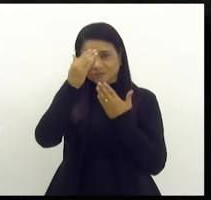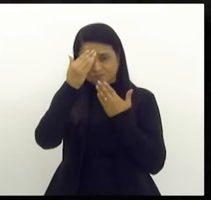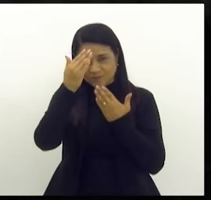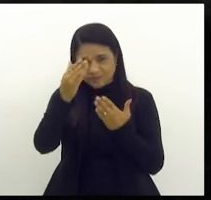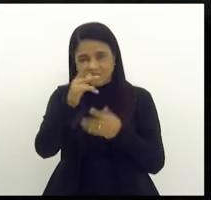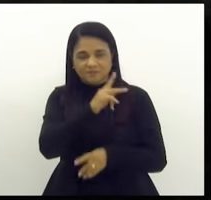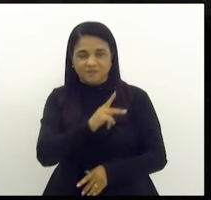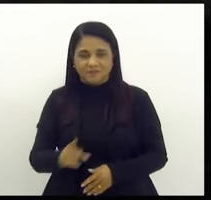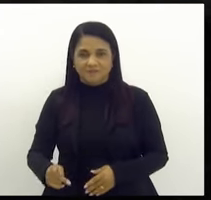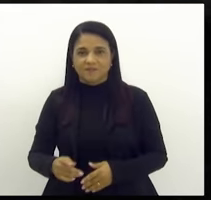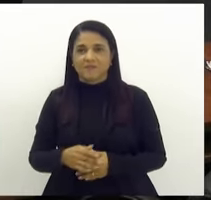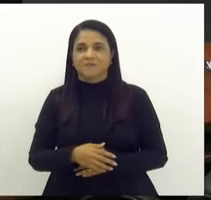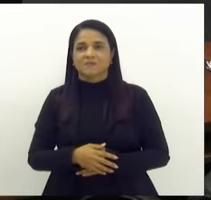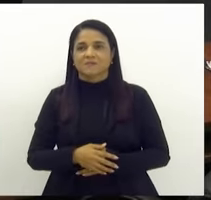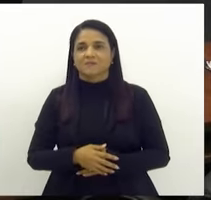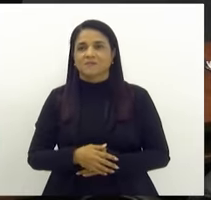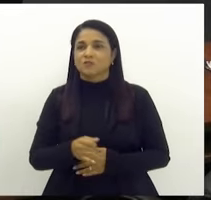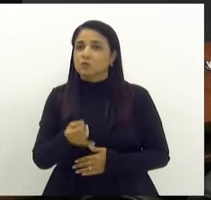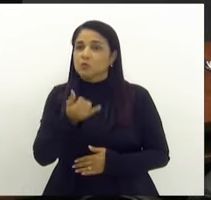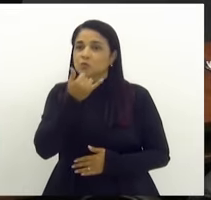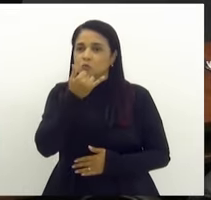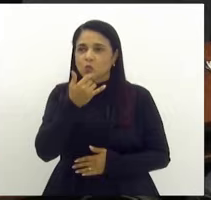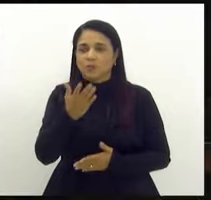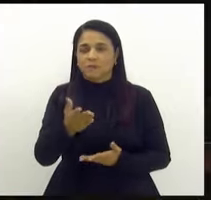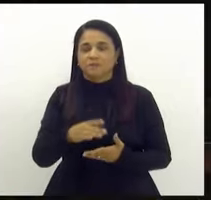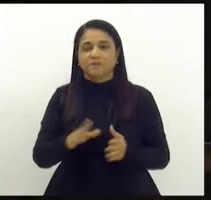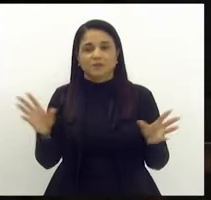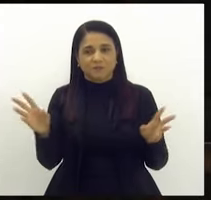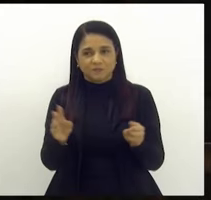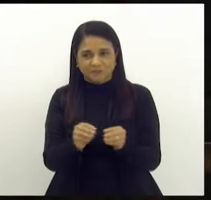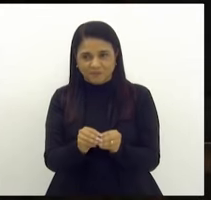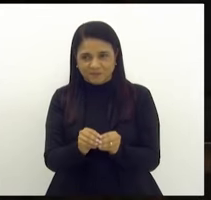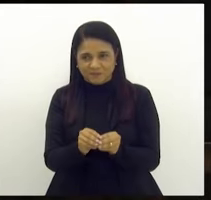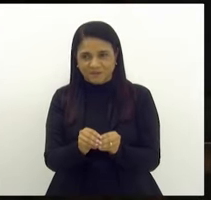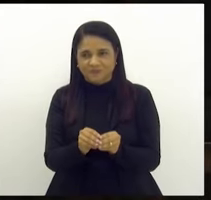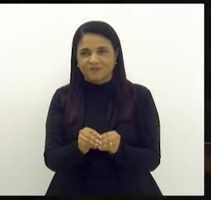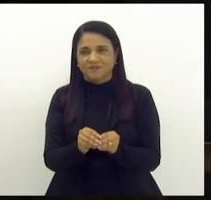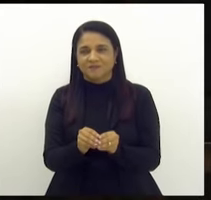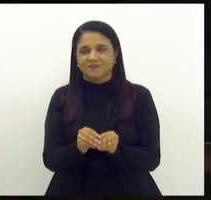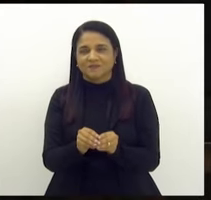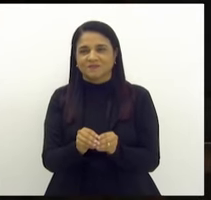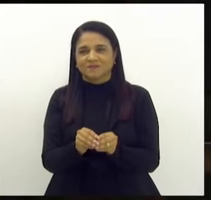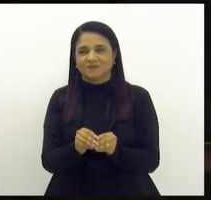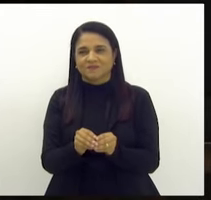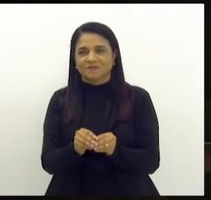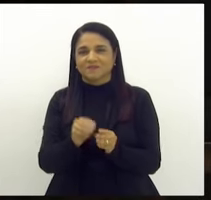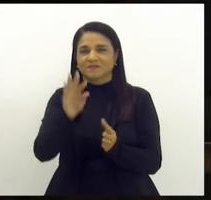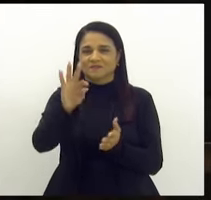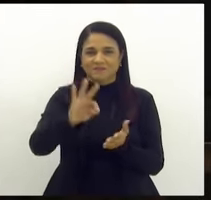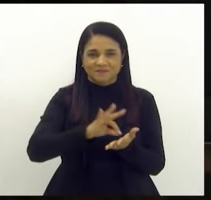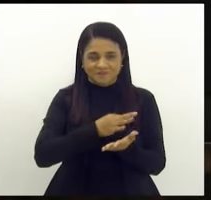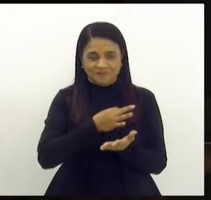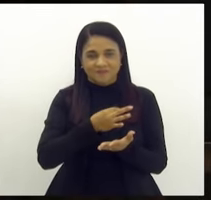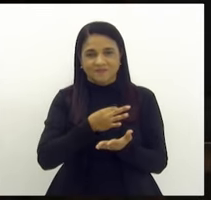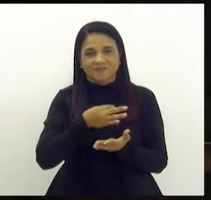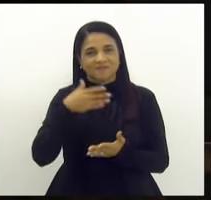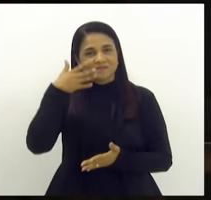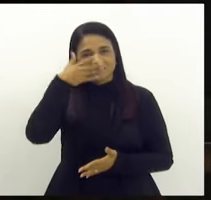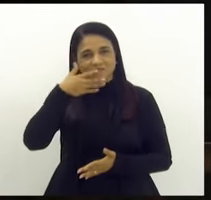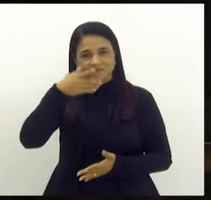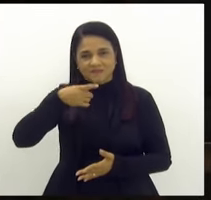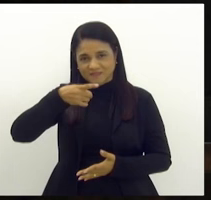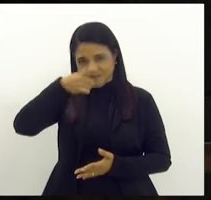presidente senhora Presidente desculpe para concluir próximo orador inscrito Nobre